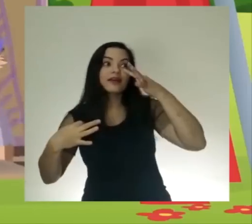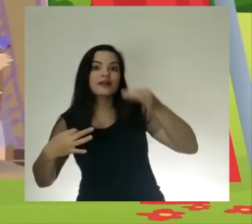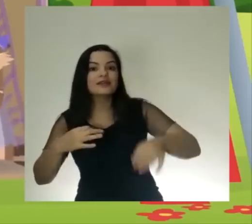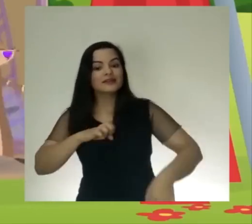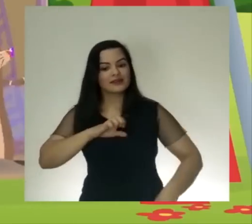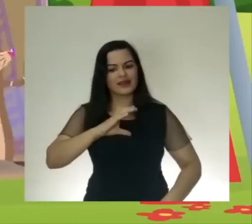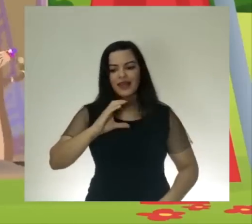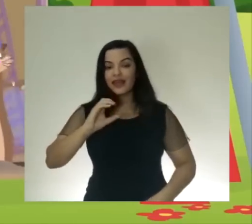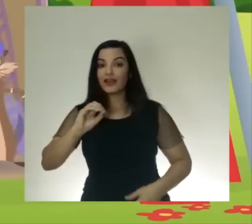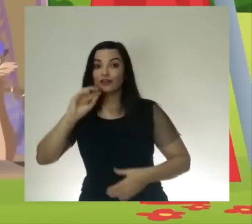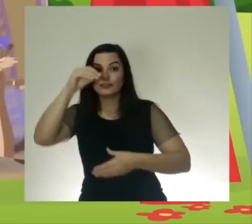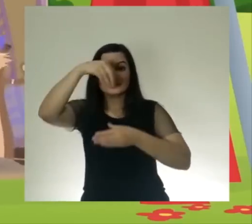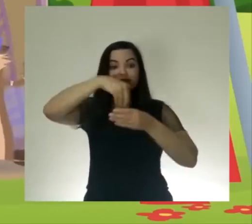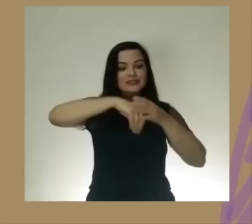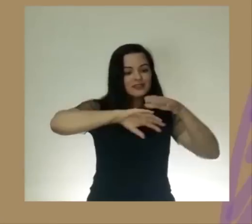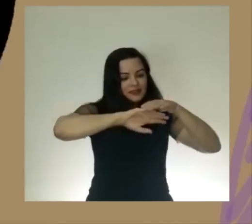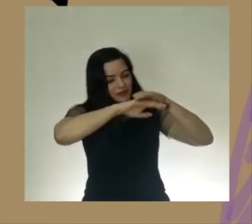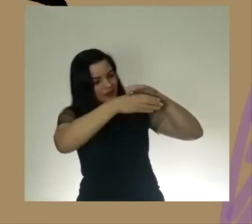caverna.